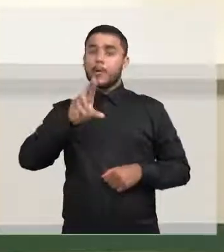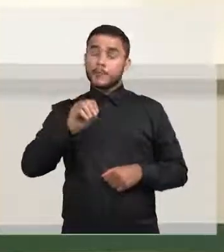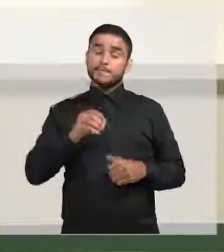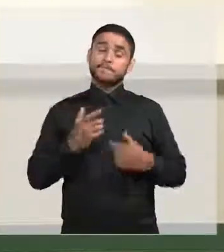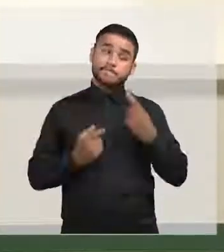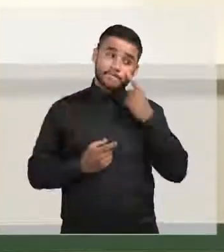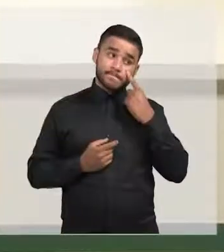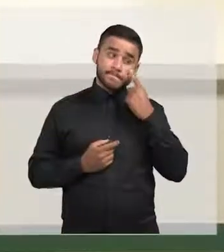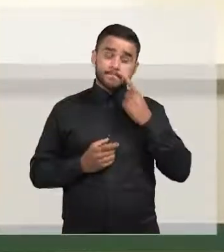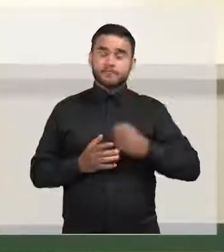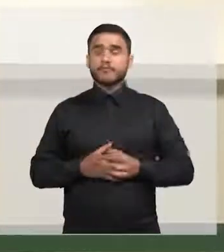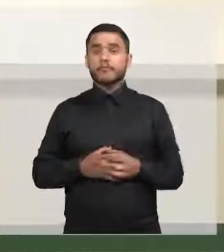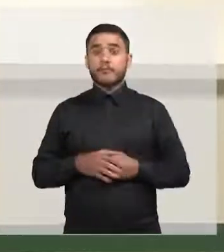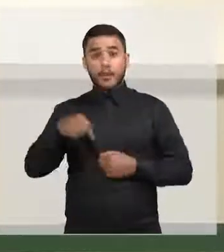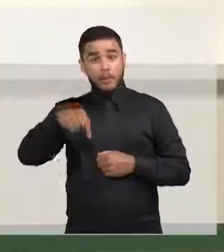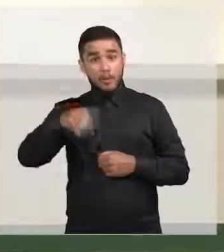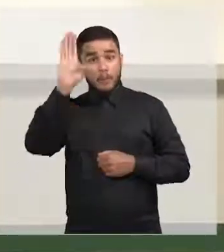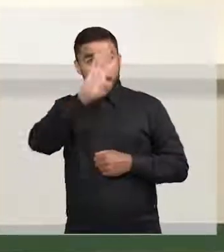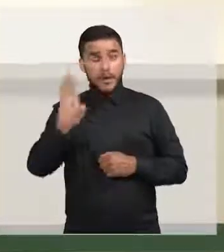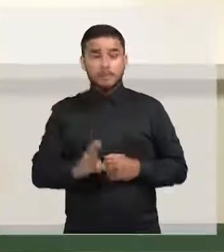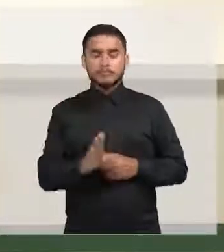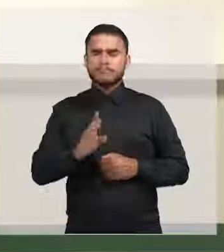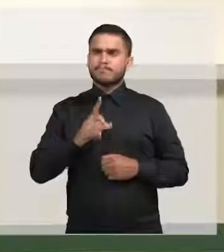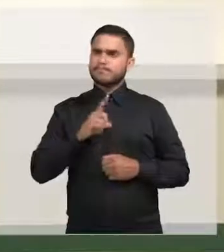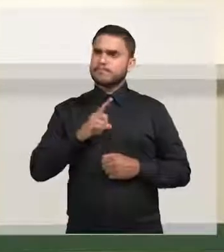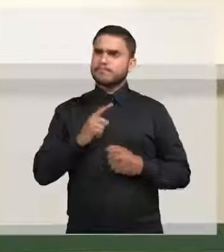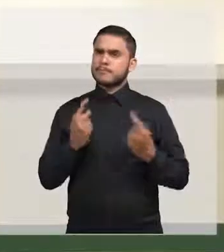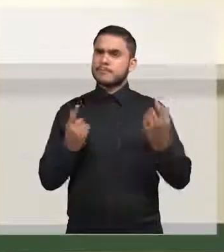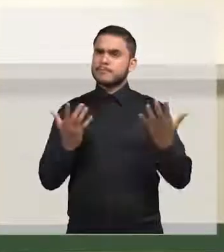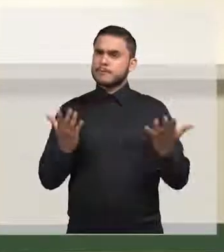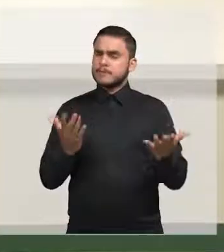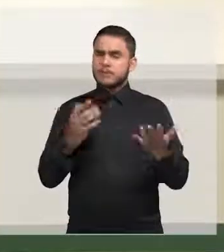tem no exterior, escreveu. O comentário foi